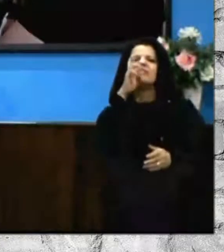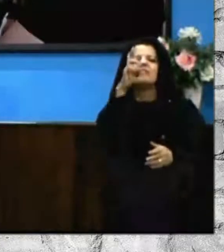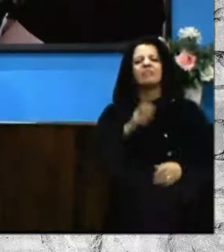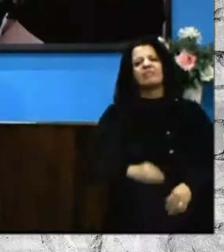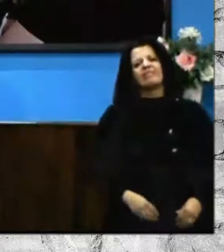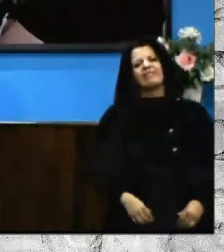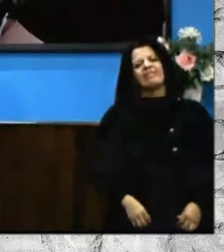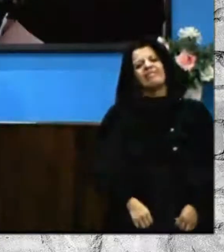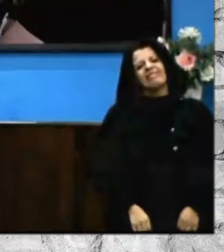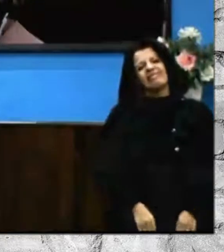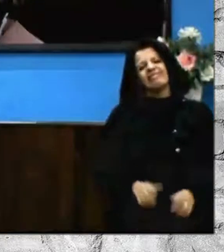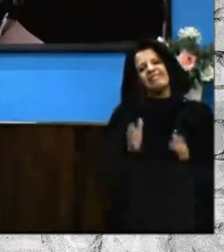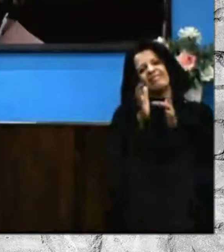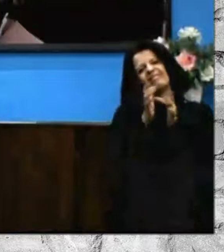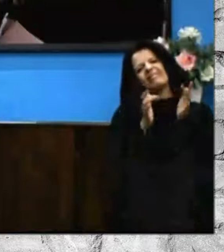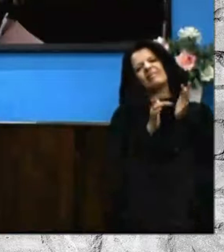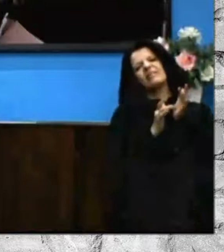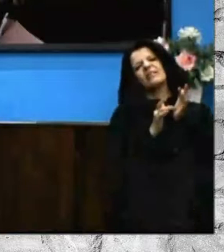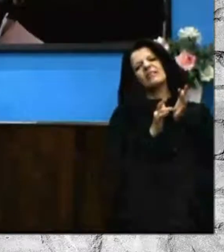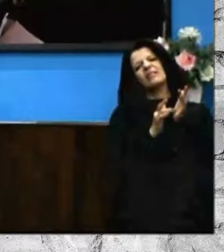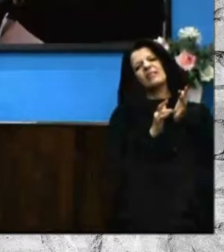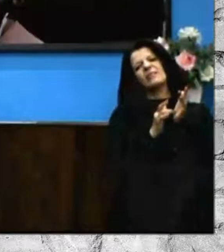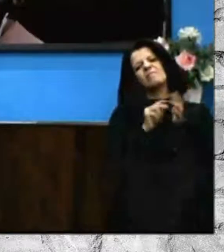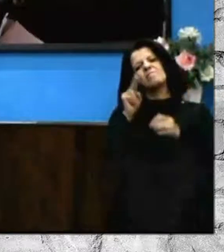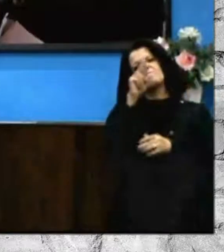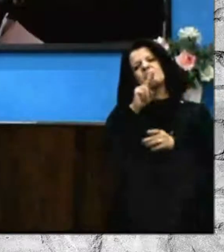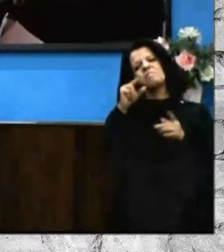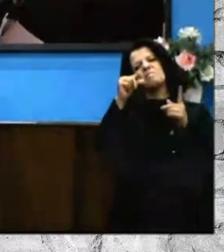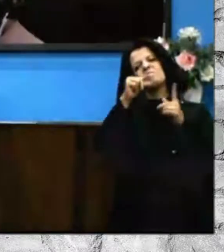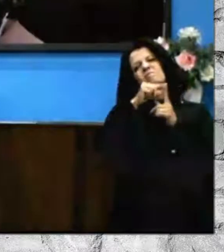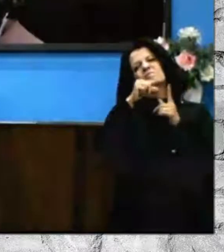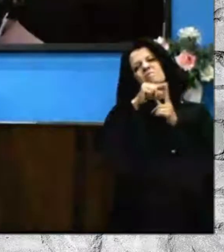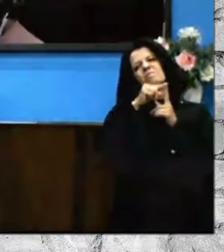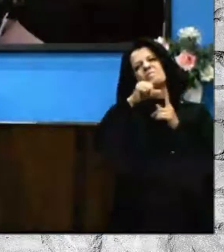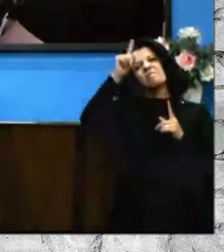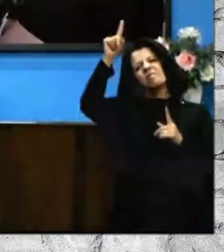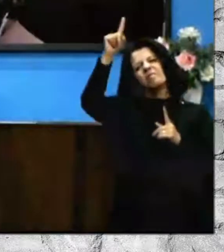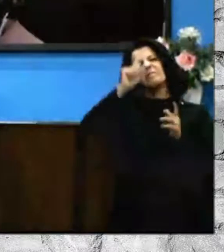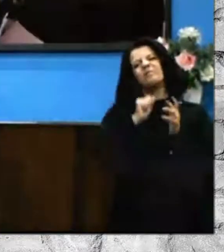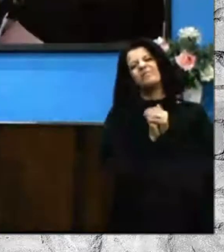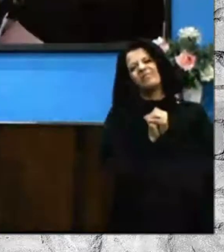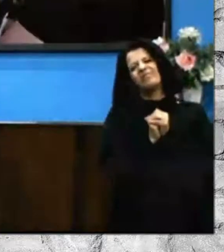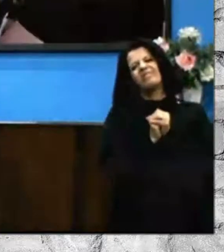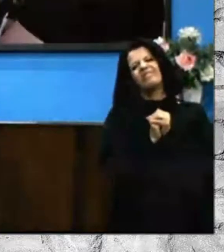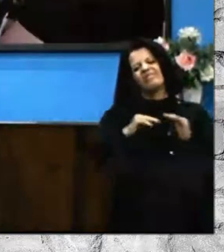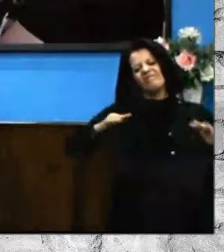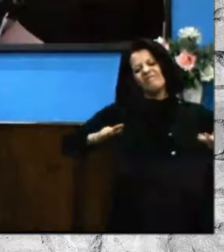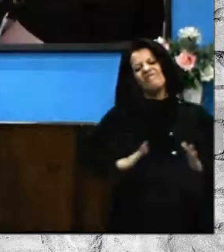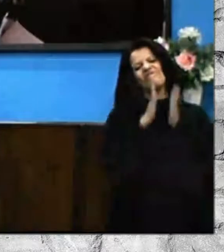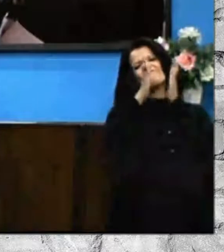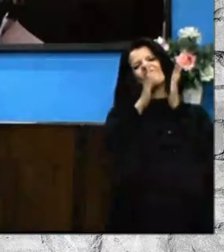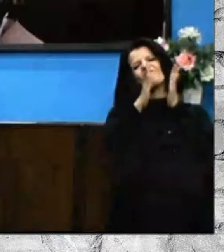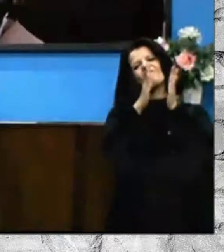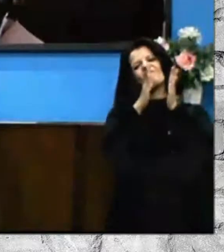Sabe como é que Jesus reagiu? Jesus brandiu a espada do Espírito, a palavra de Deus, e enfrentou o diabo e